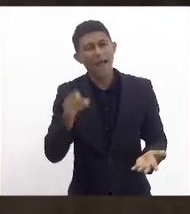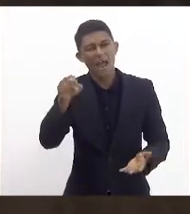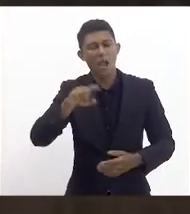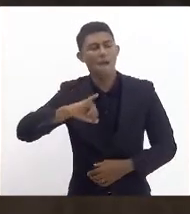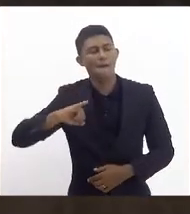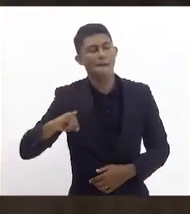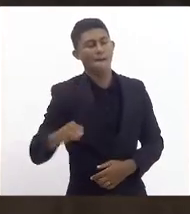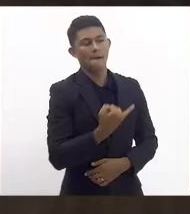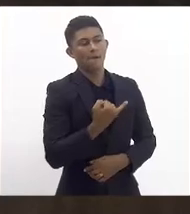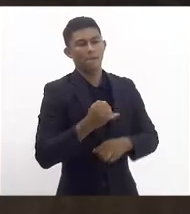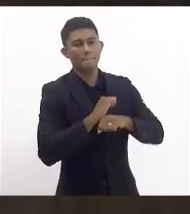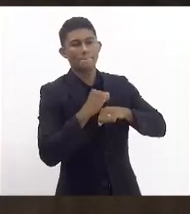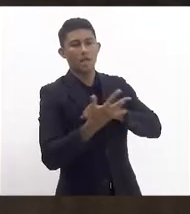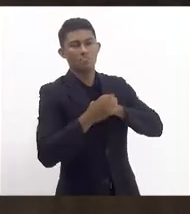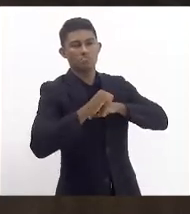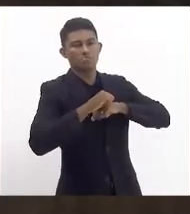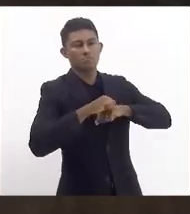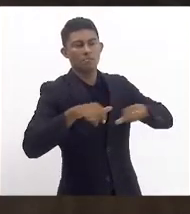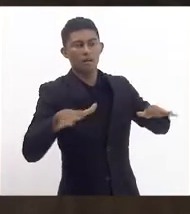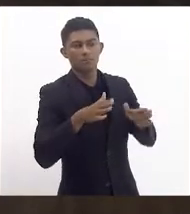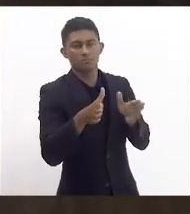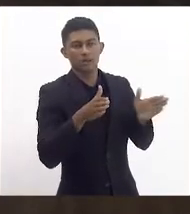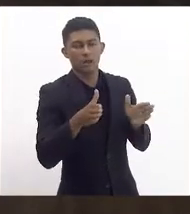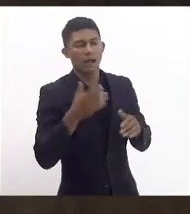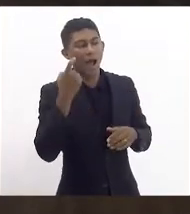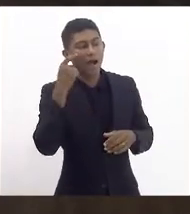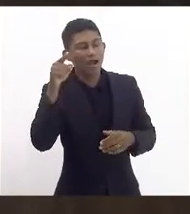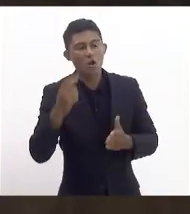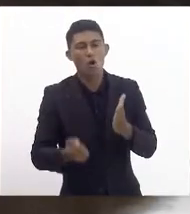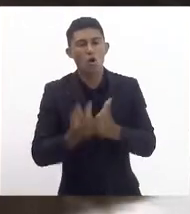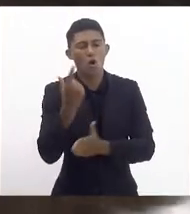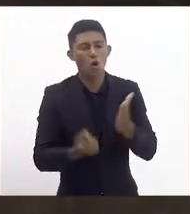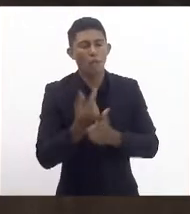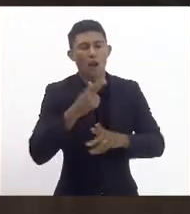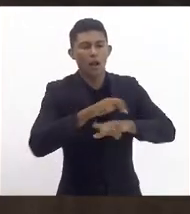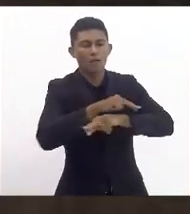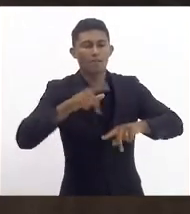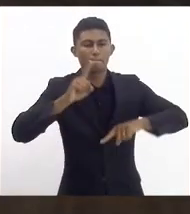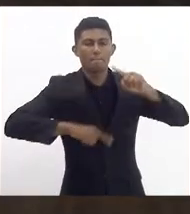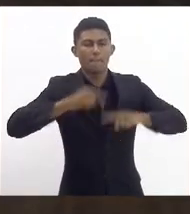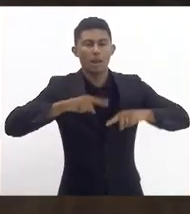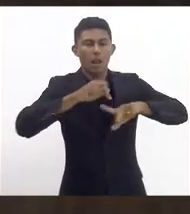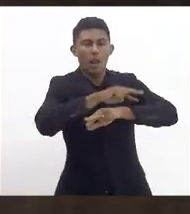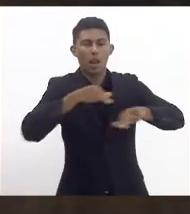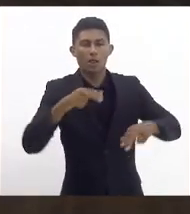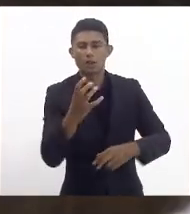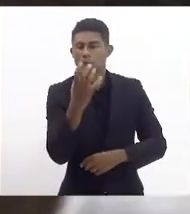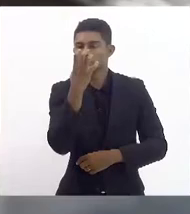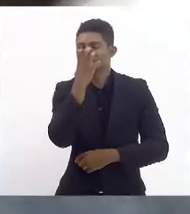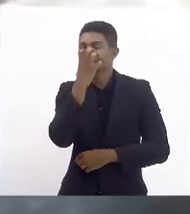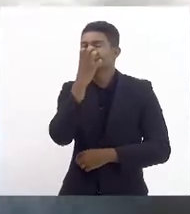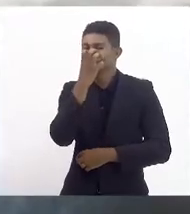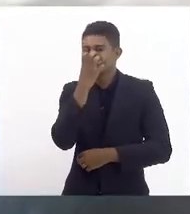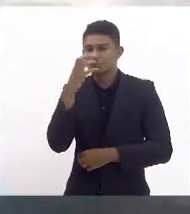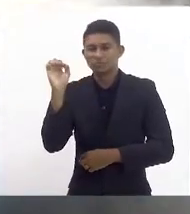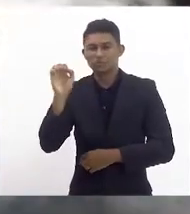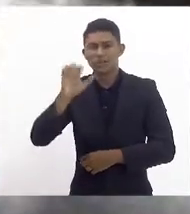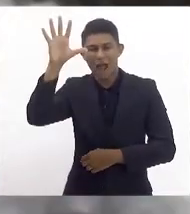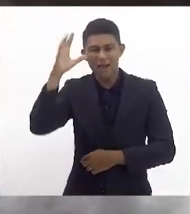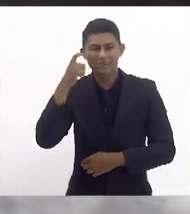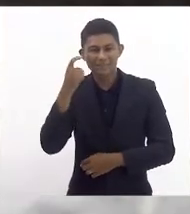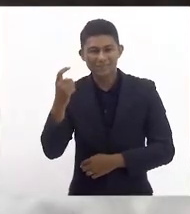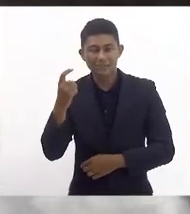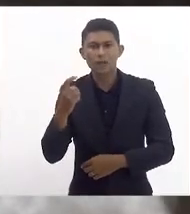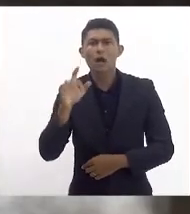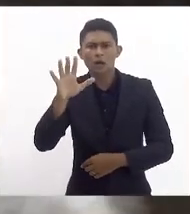comprar respiradores, superfaturaram e que não chegaram, que impediram, senhor